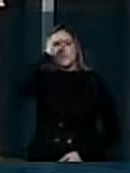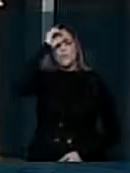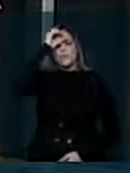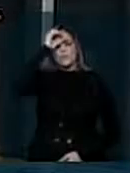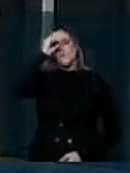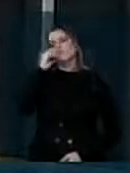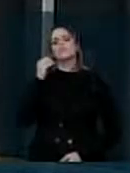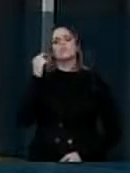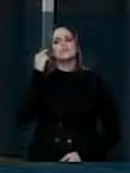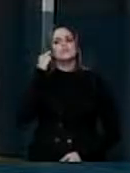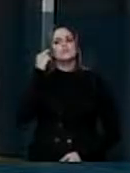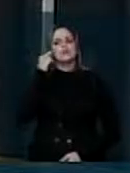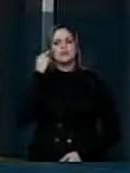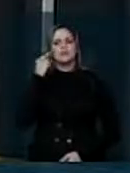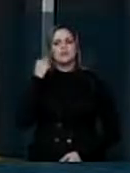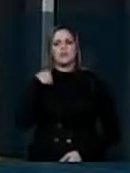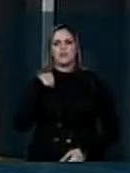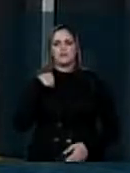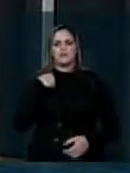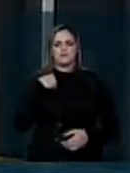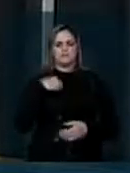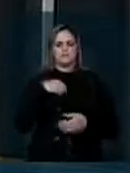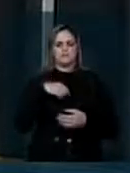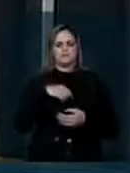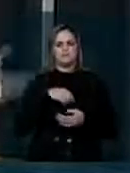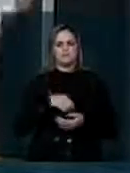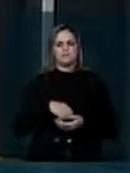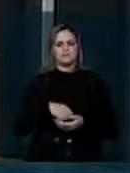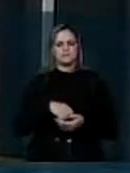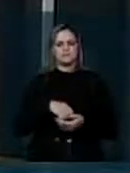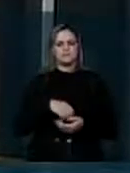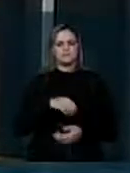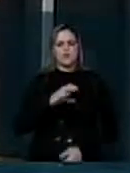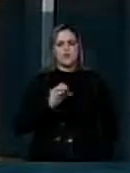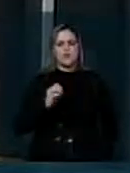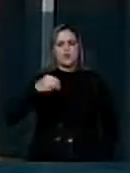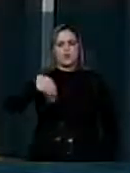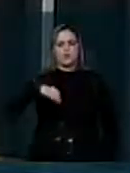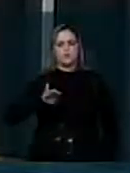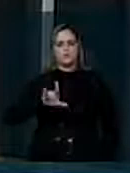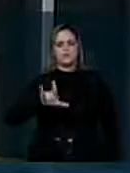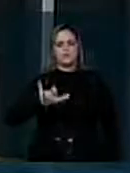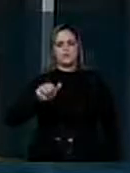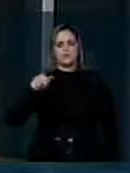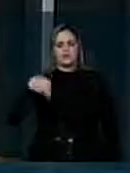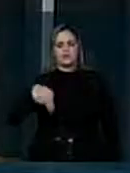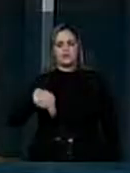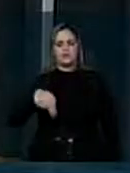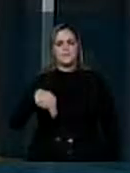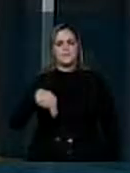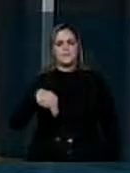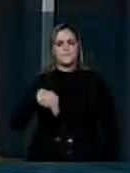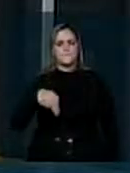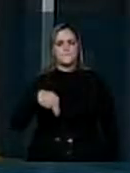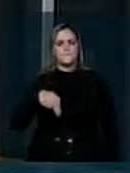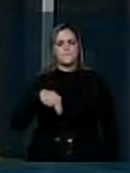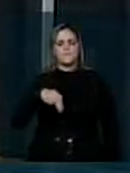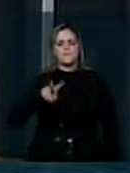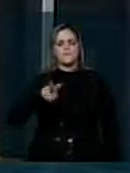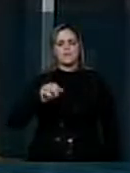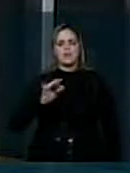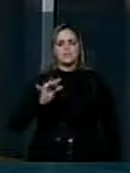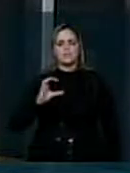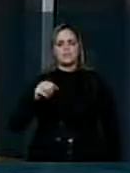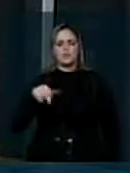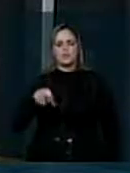marginalizado na estrutura hierárquica da igreja, Comblan resgata isso que o Concílio Vaticano II reforçou, e